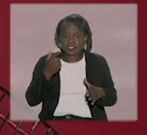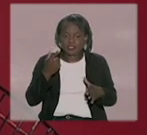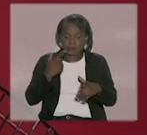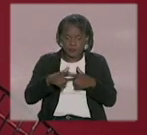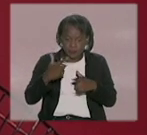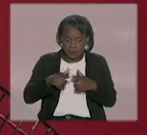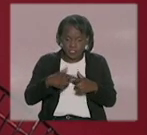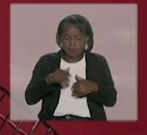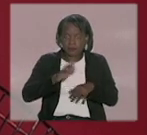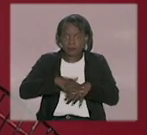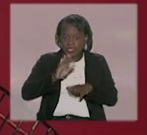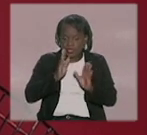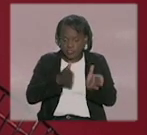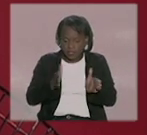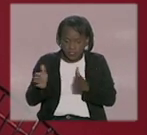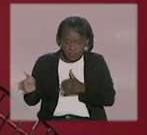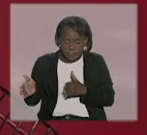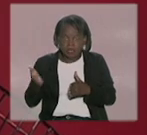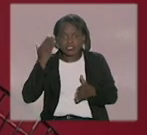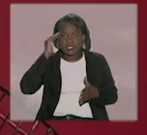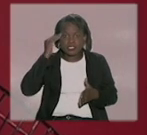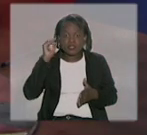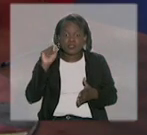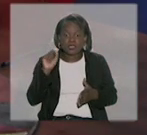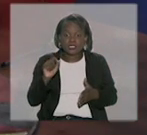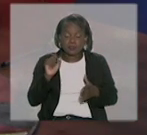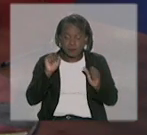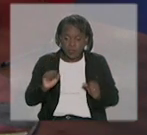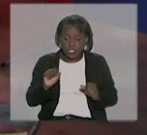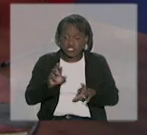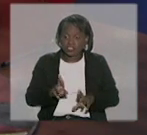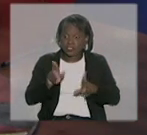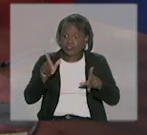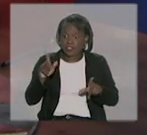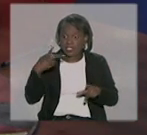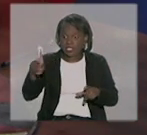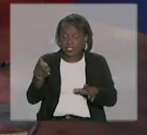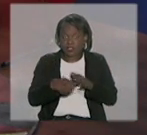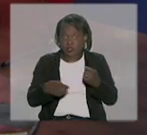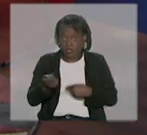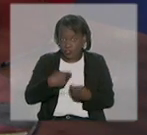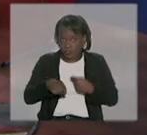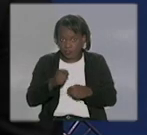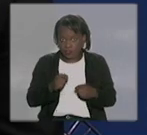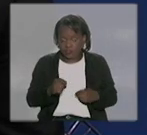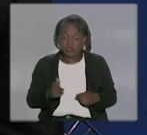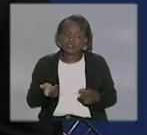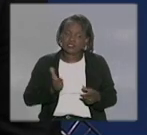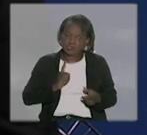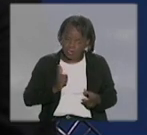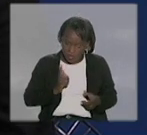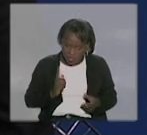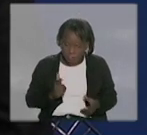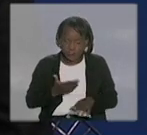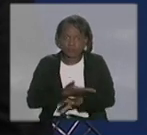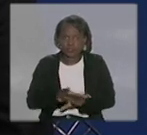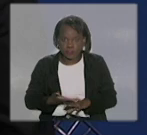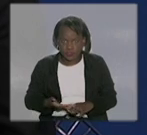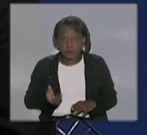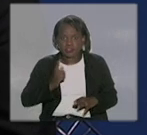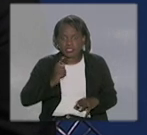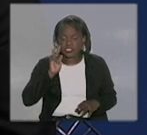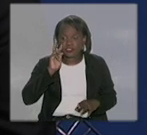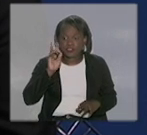forma mais estrutural, assim, entendendo que isso, de fato, pode ser o diferencial do negócio dele? Existe essa tendência, a